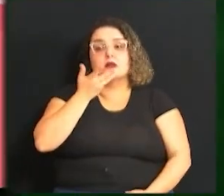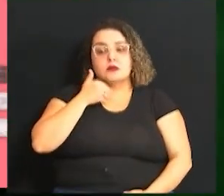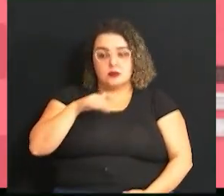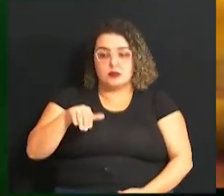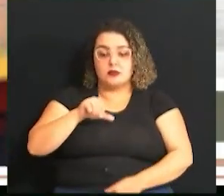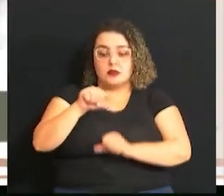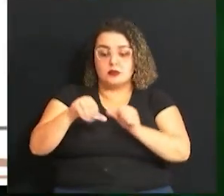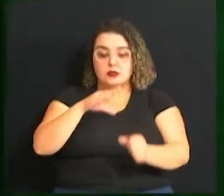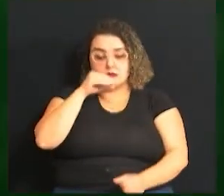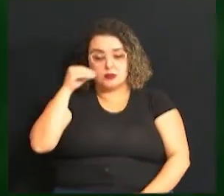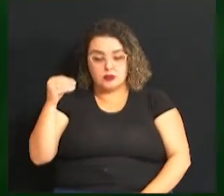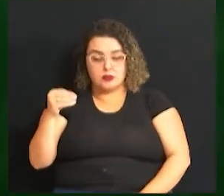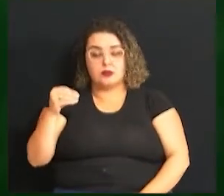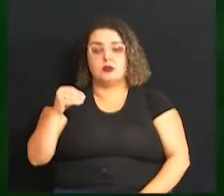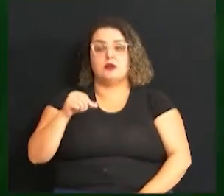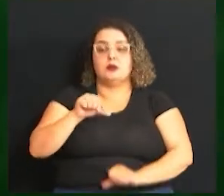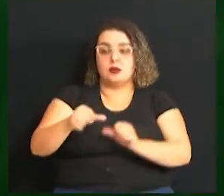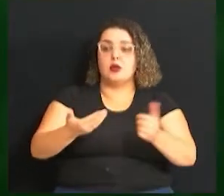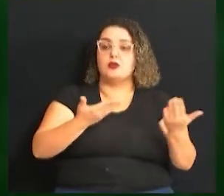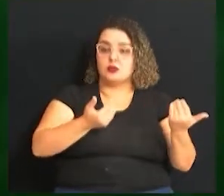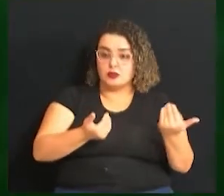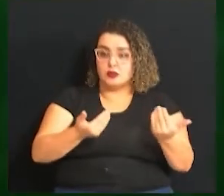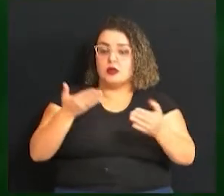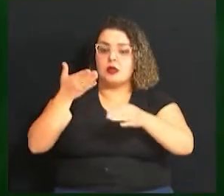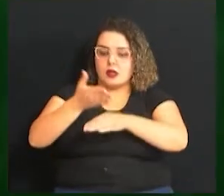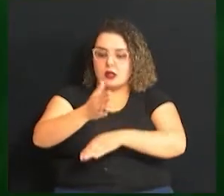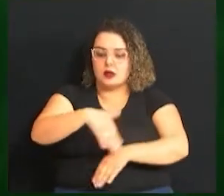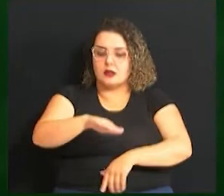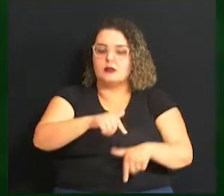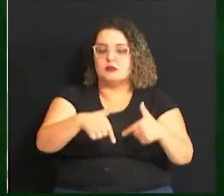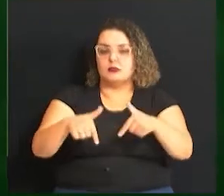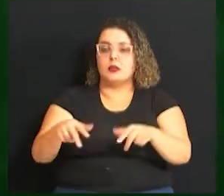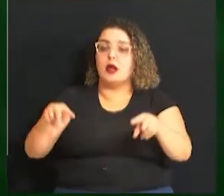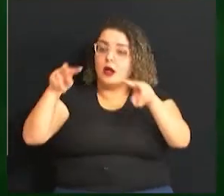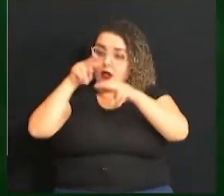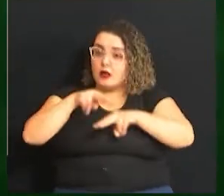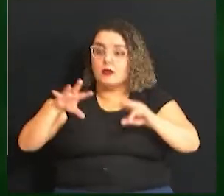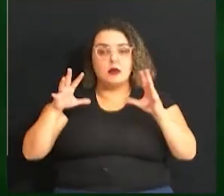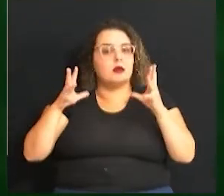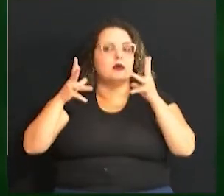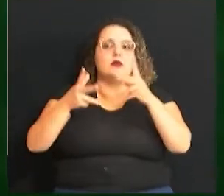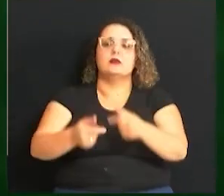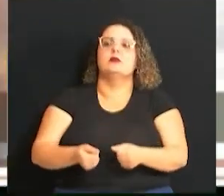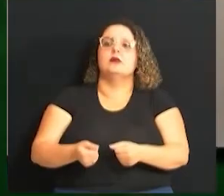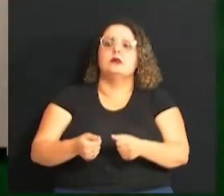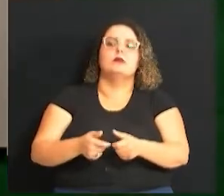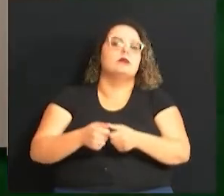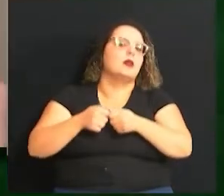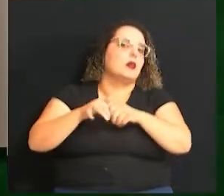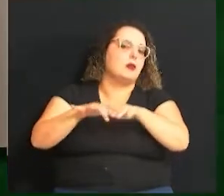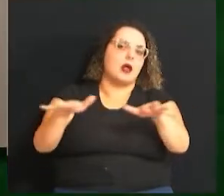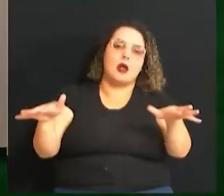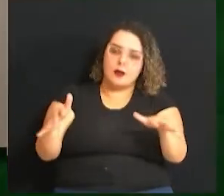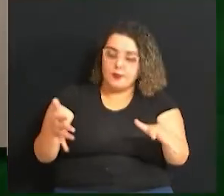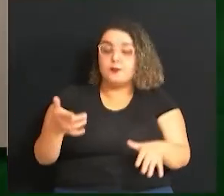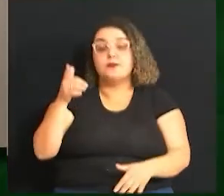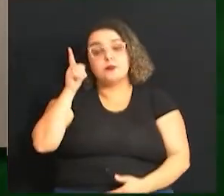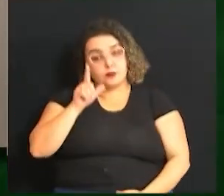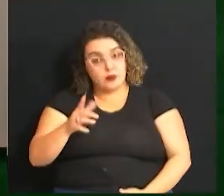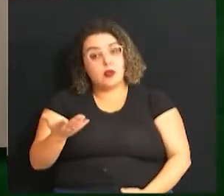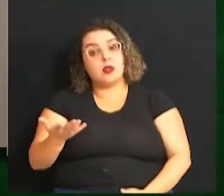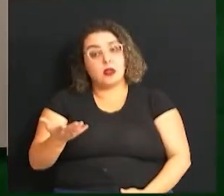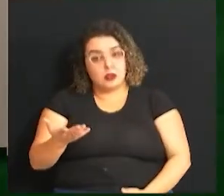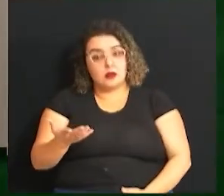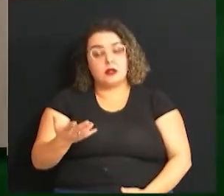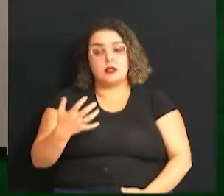torna um adolescente, se torna um jovem e entra no mercado de trabalho, a visão dela sobre tudo é muito mais ampla. E